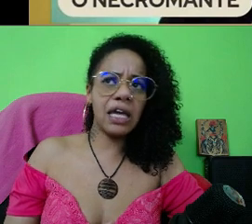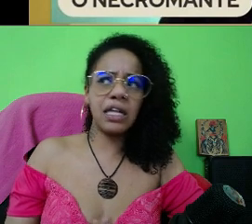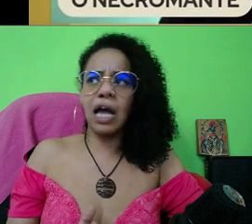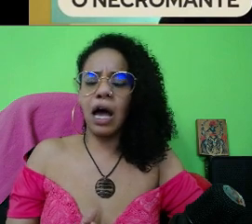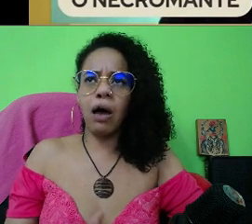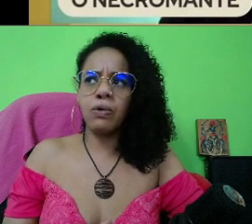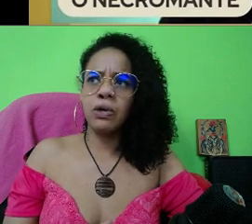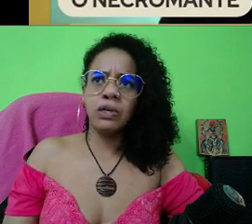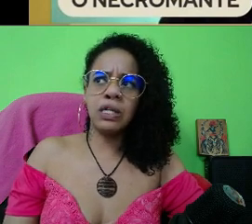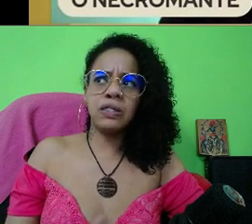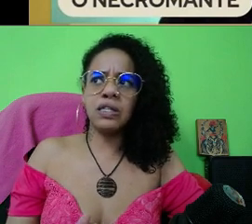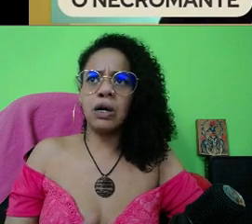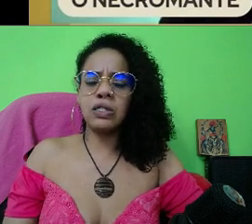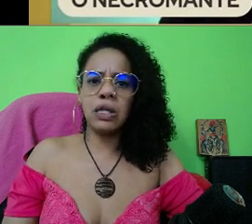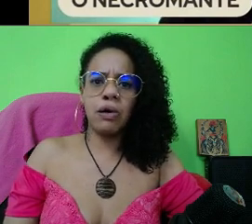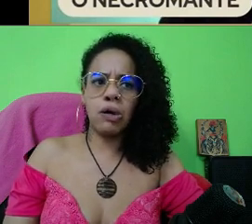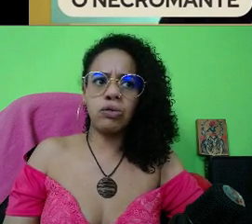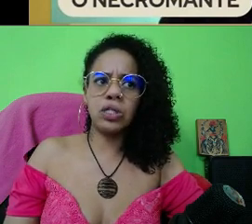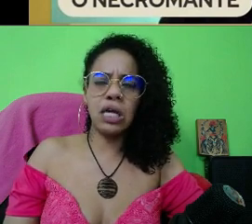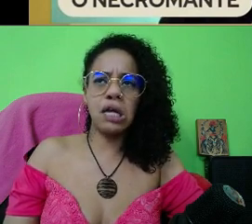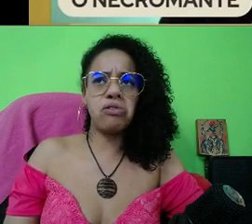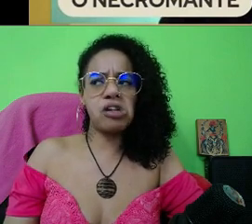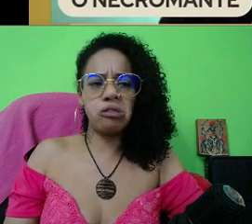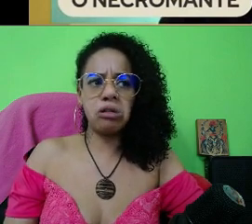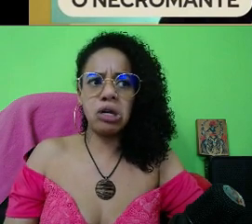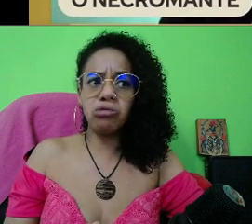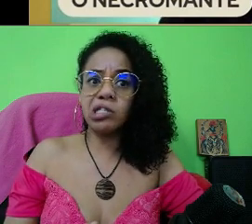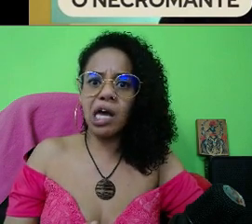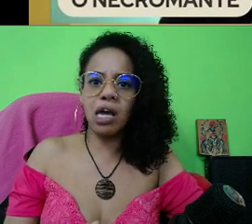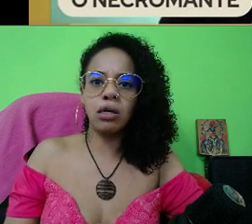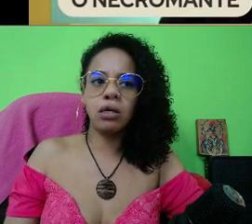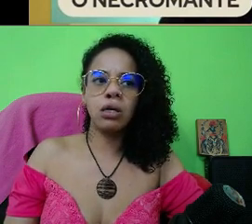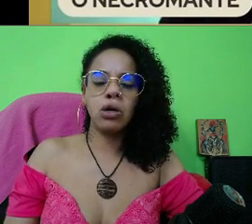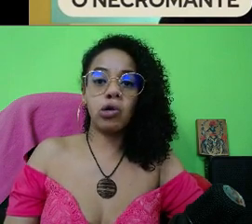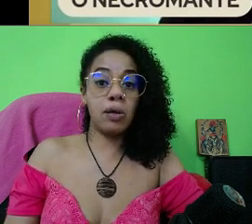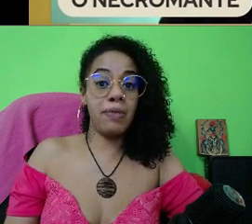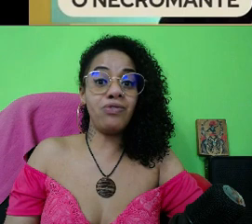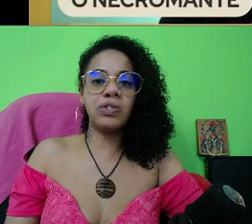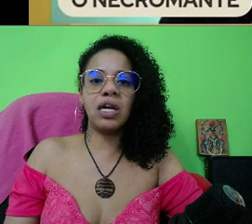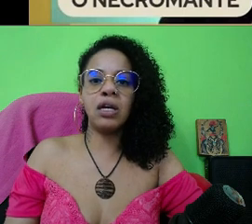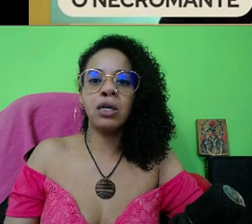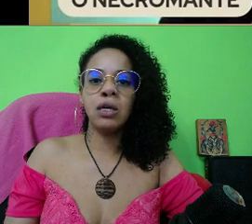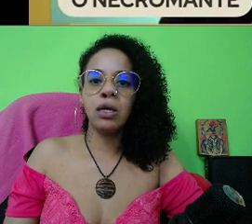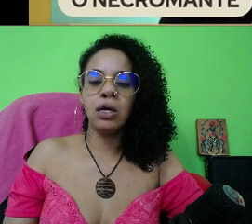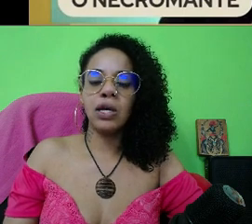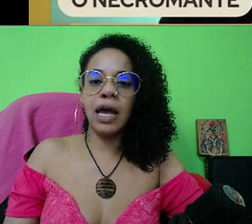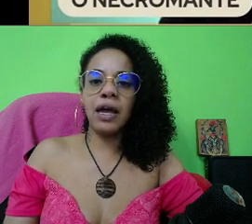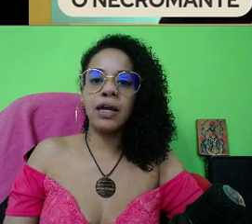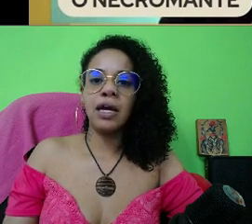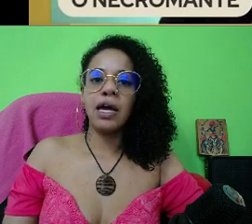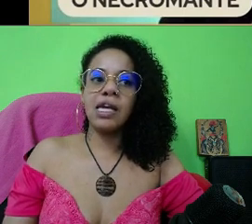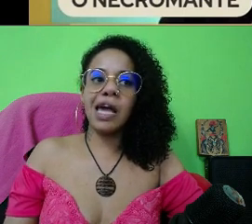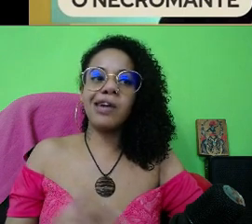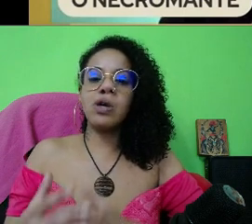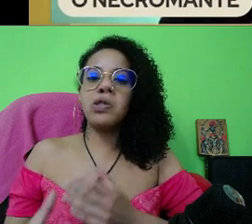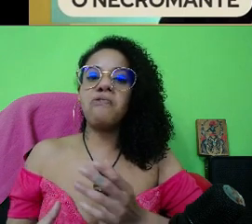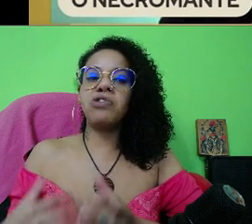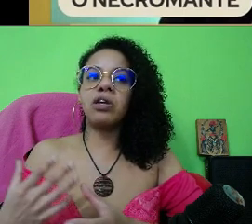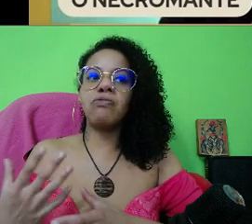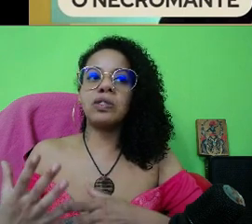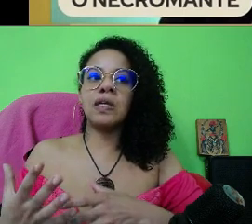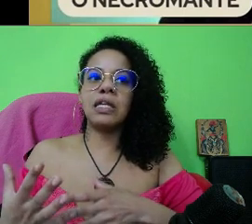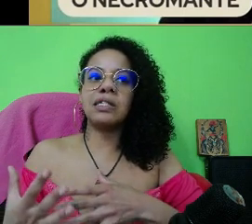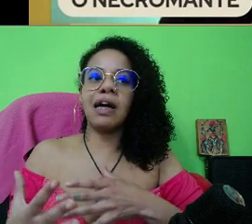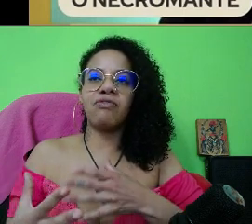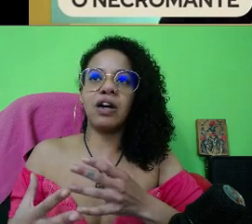qual é que é e tal desses negócios que estão acontecendo eu falei Ah eu também não sei eu também não sei né E aí quando